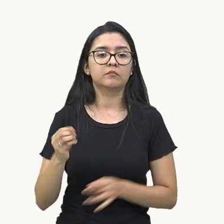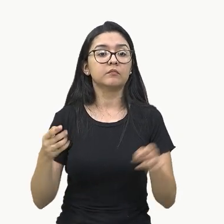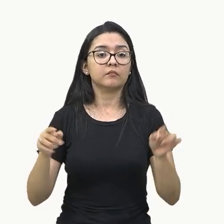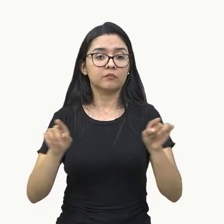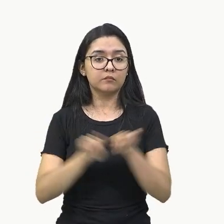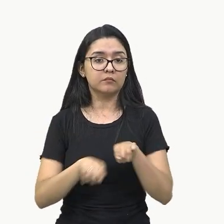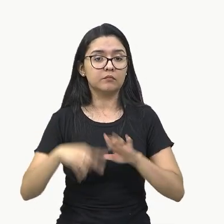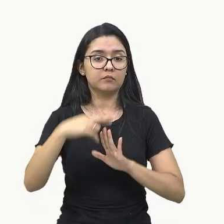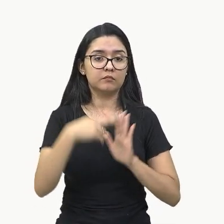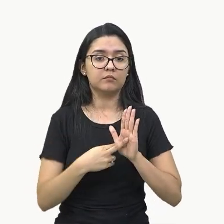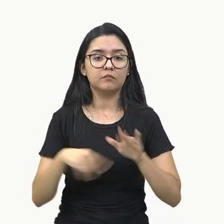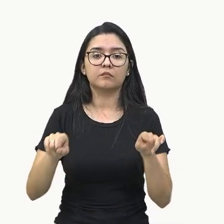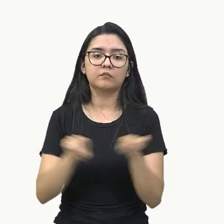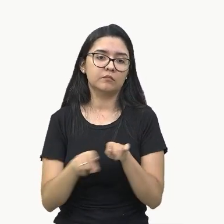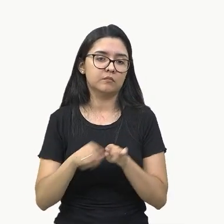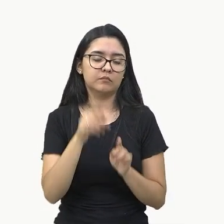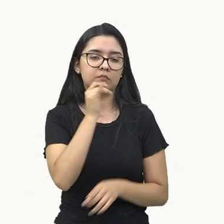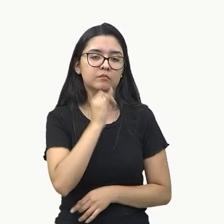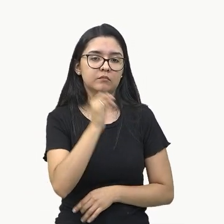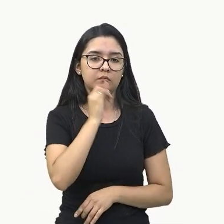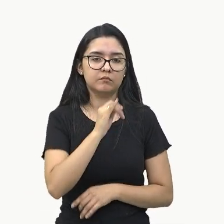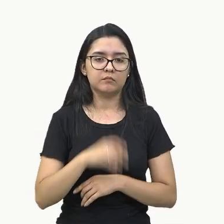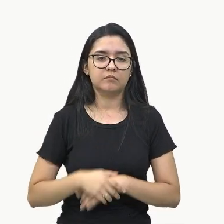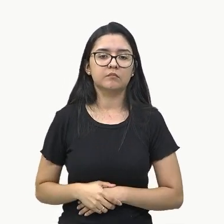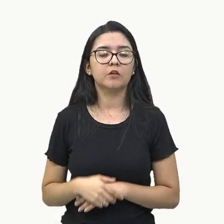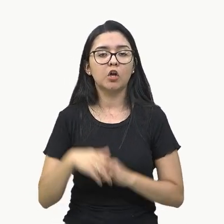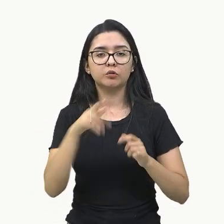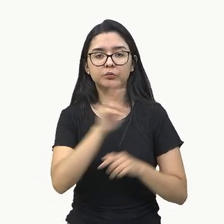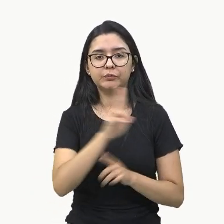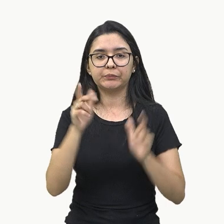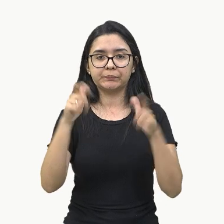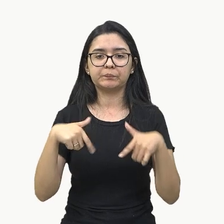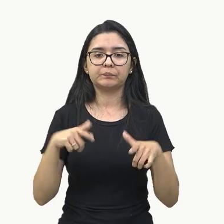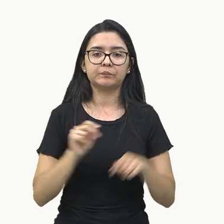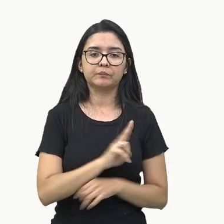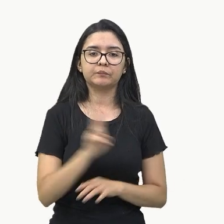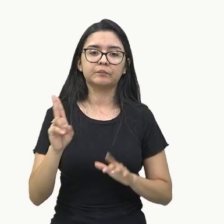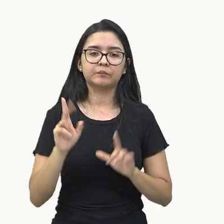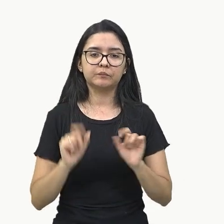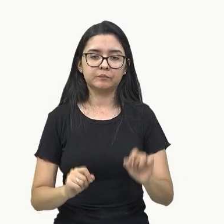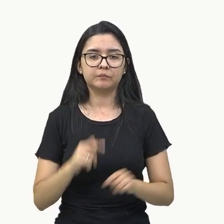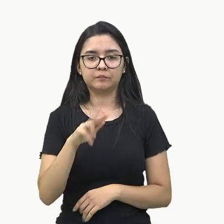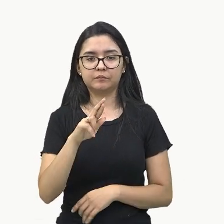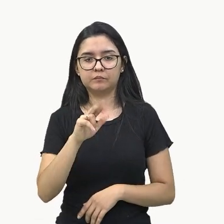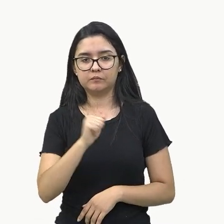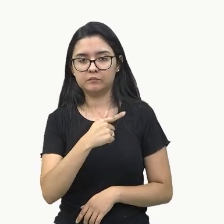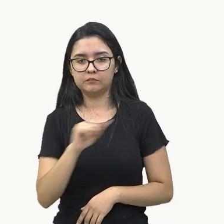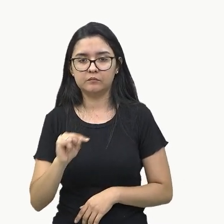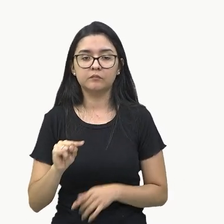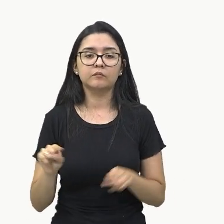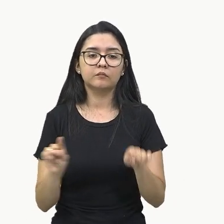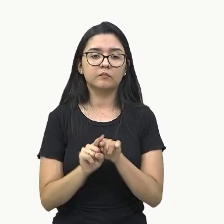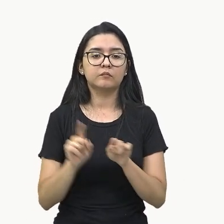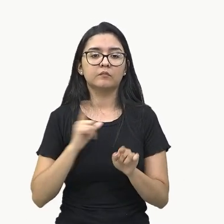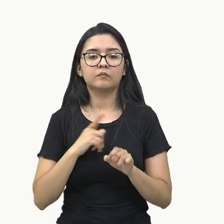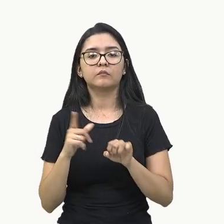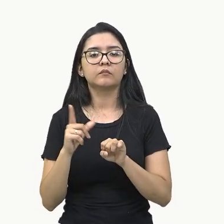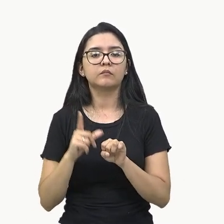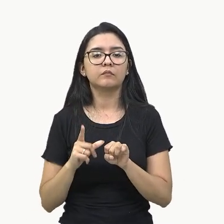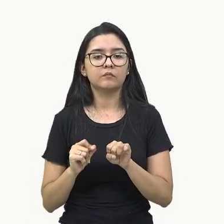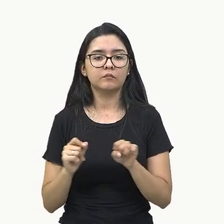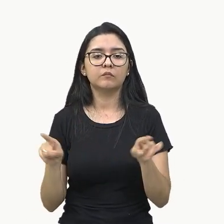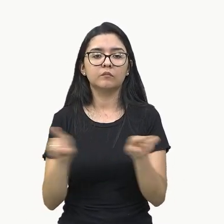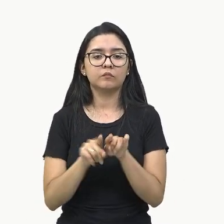aqui, eu tenho nome de lugar, que inicia com grão, ou ligados por artigo, eu utilizo